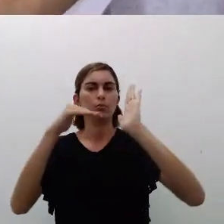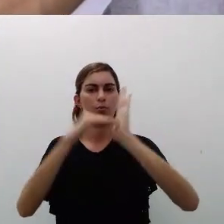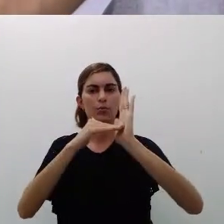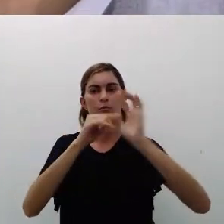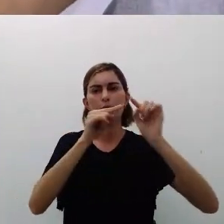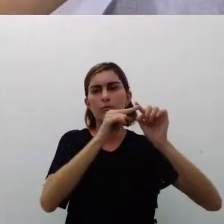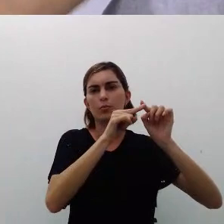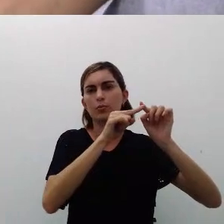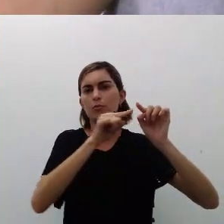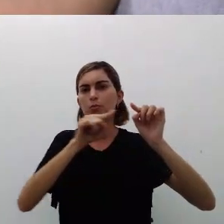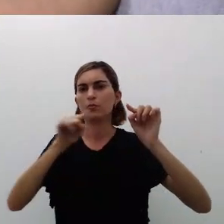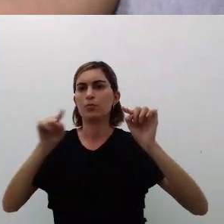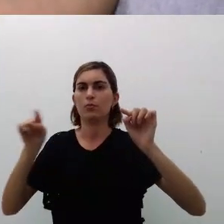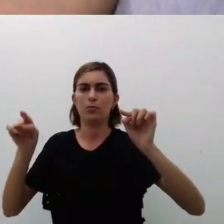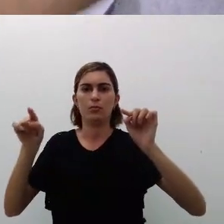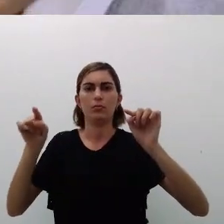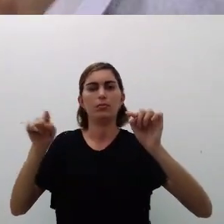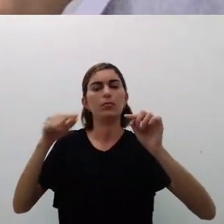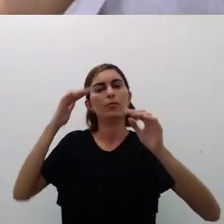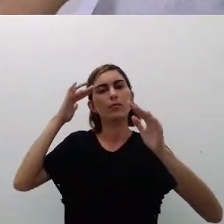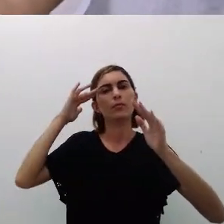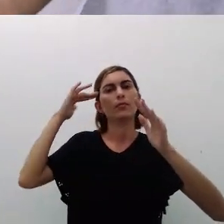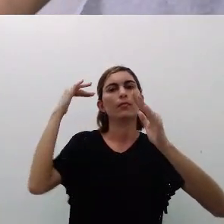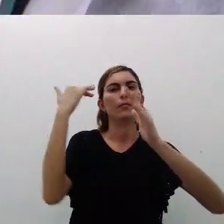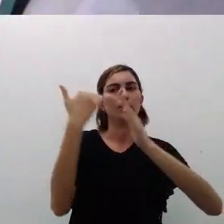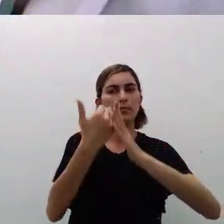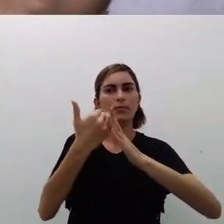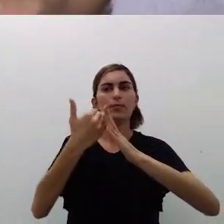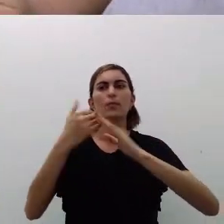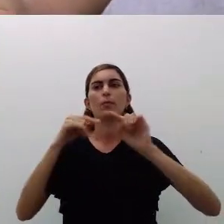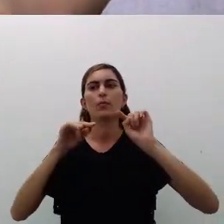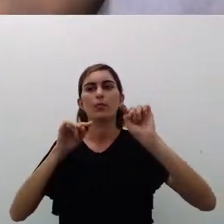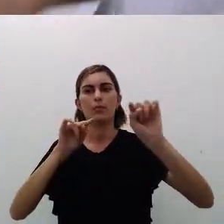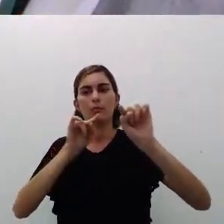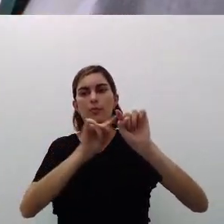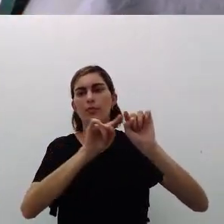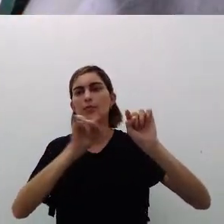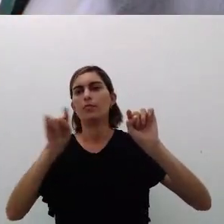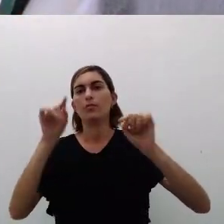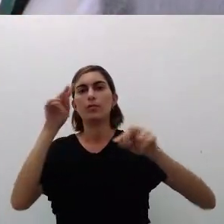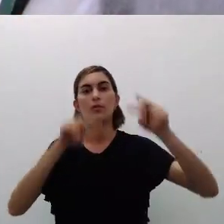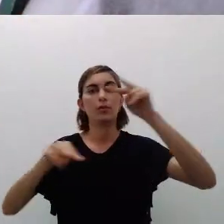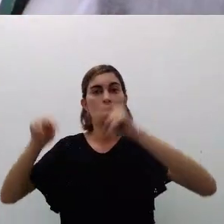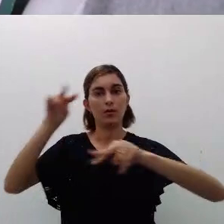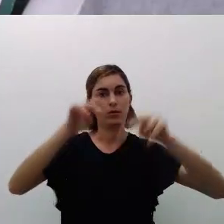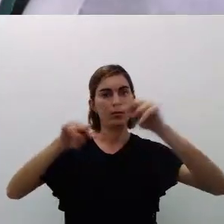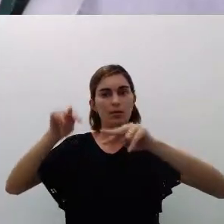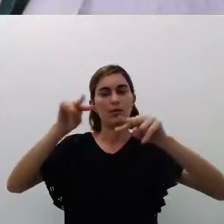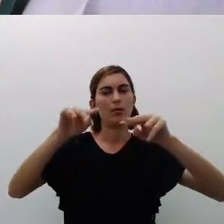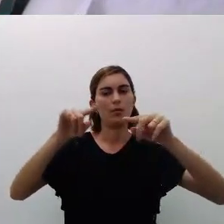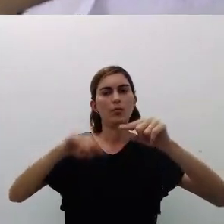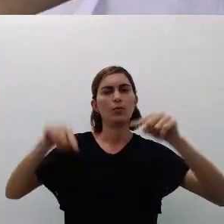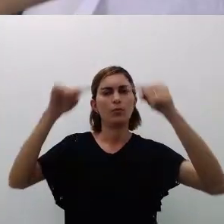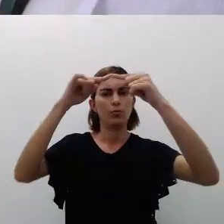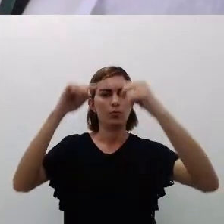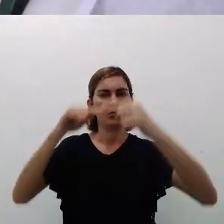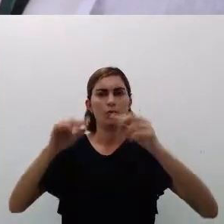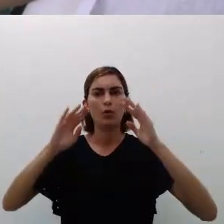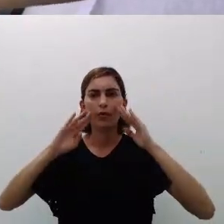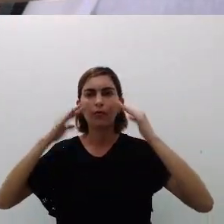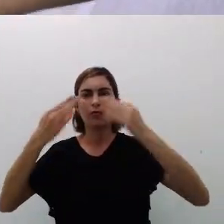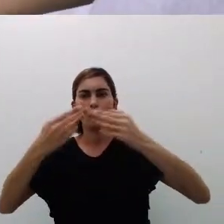segue o ponto aqui dessa outra visão. Nosso olhar, de acordo com o foco da imagem, aqui como